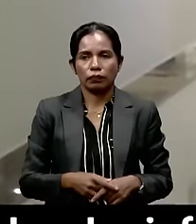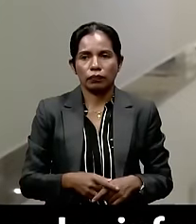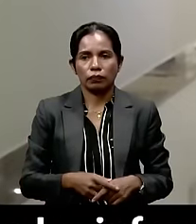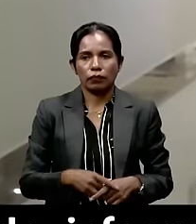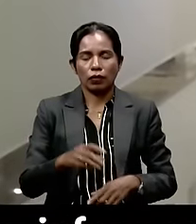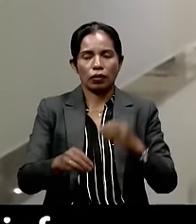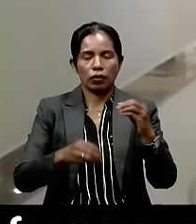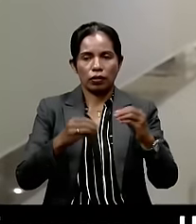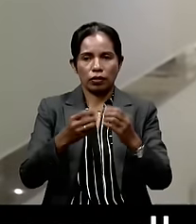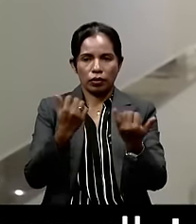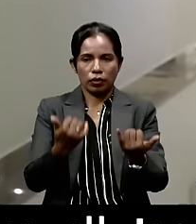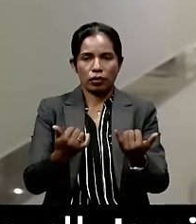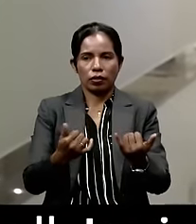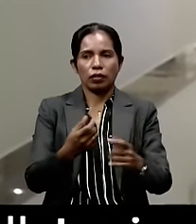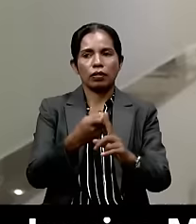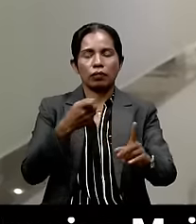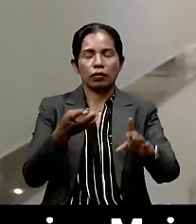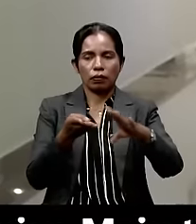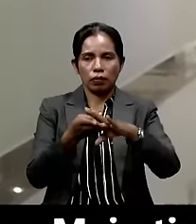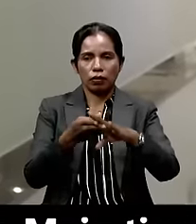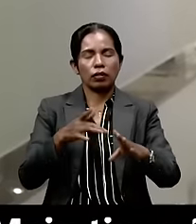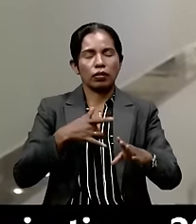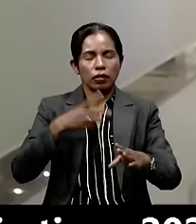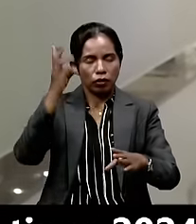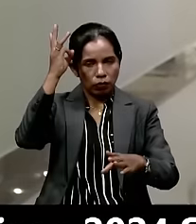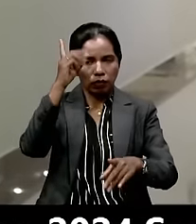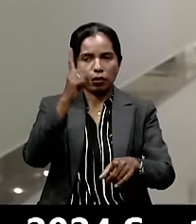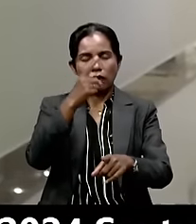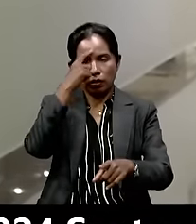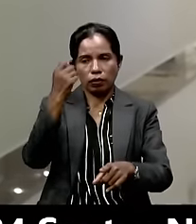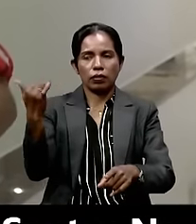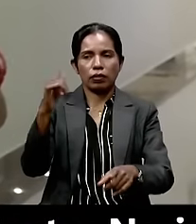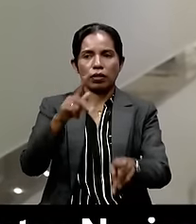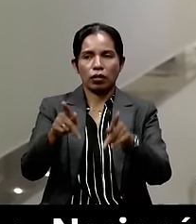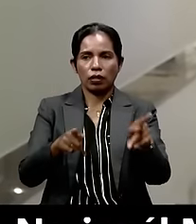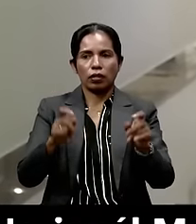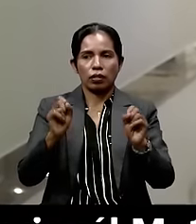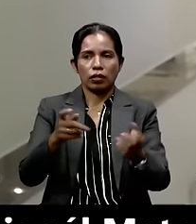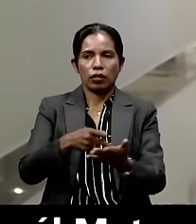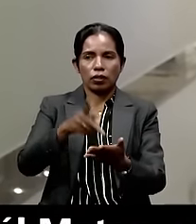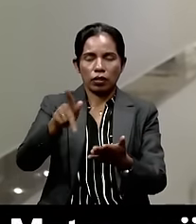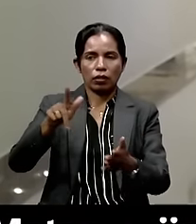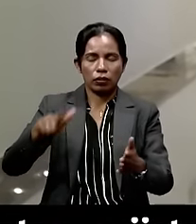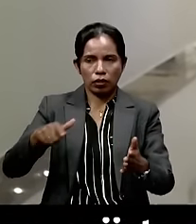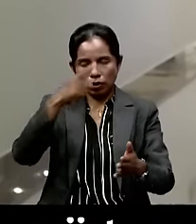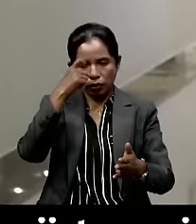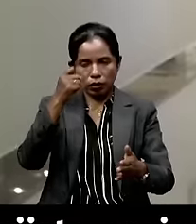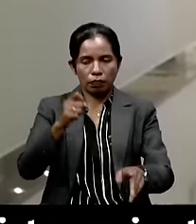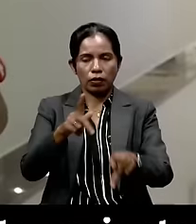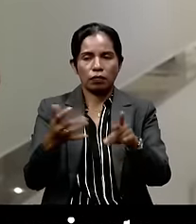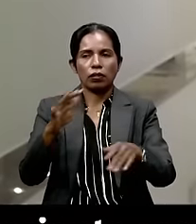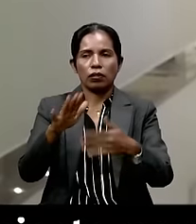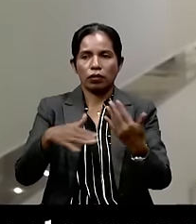Relasyon ang sitwasyon ni parte banko mo senti preocupado. Tamba sira ni kliyente, ten kiselo tarde. Tamba kliyente sira ni